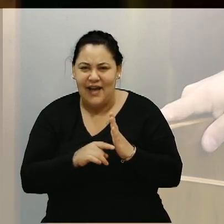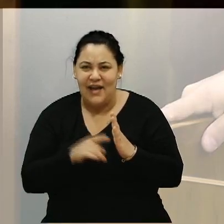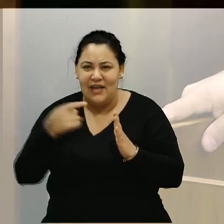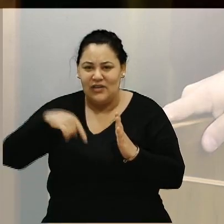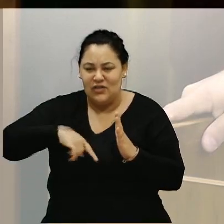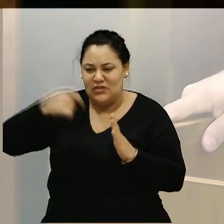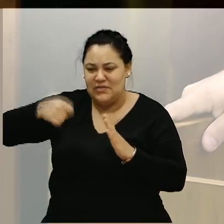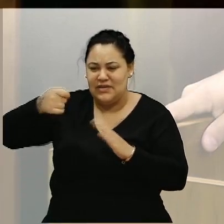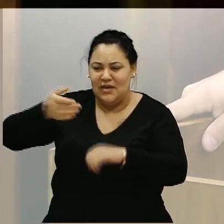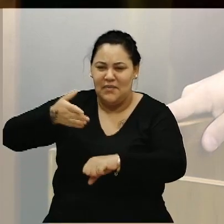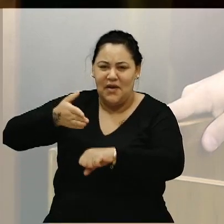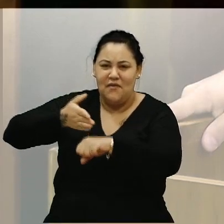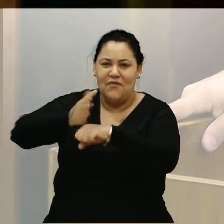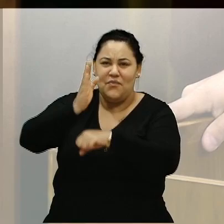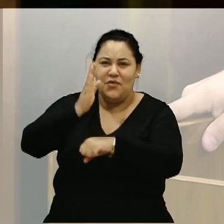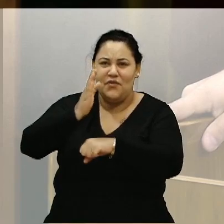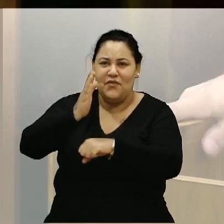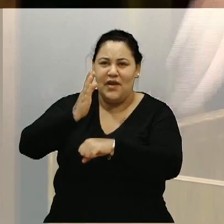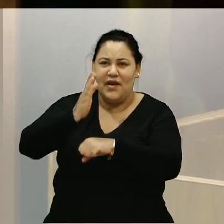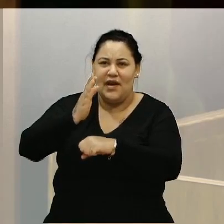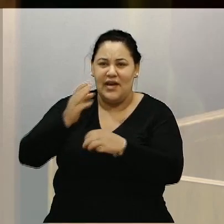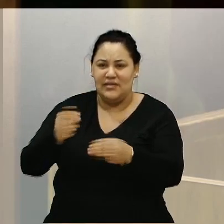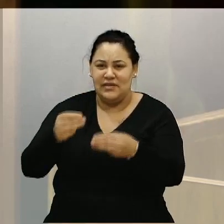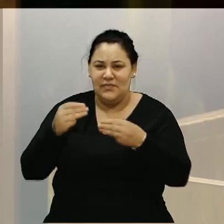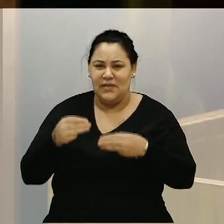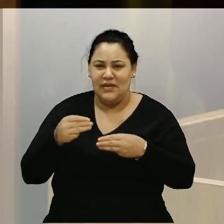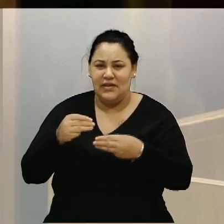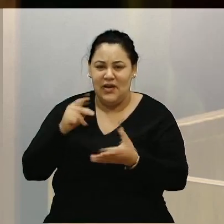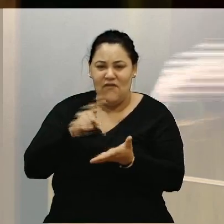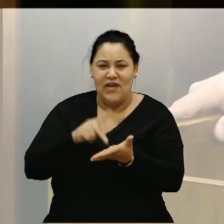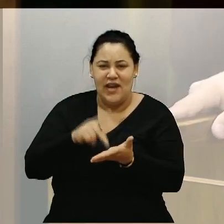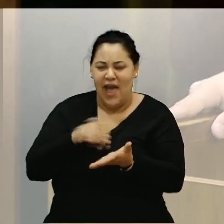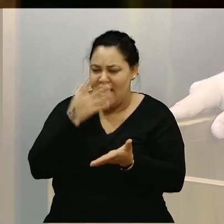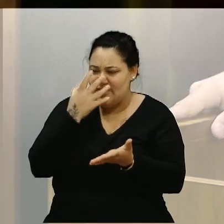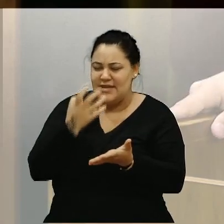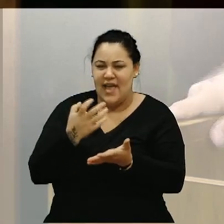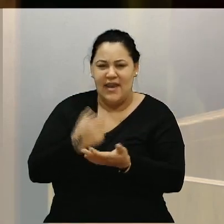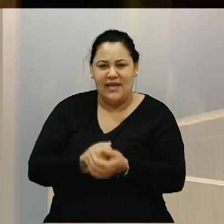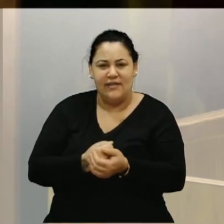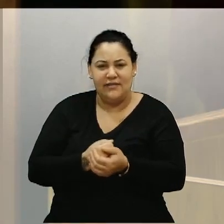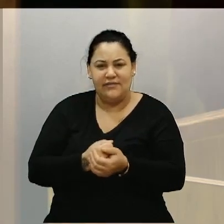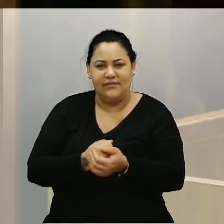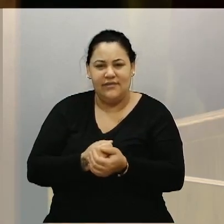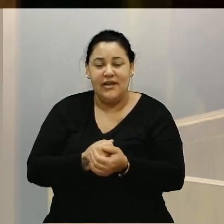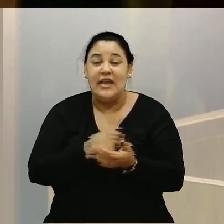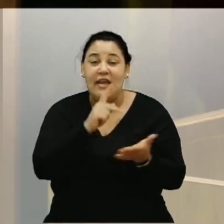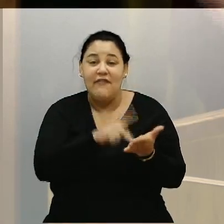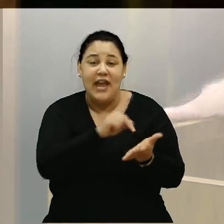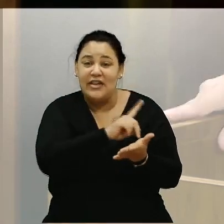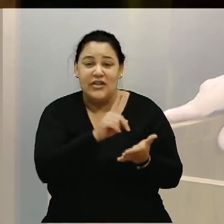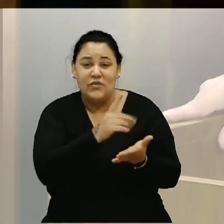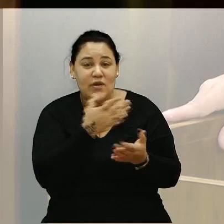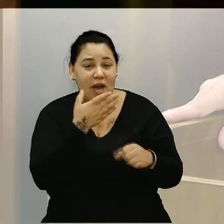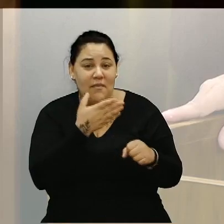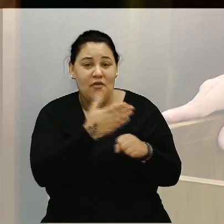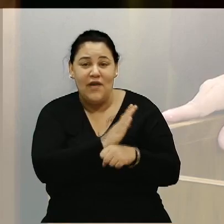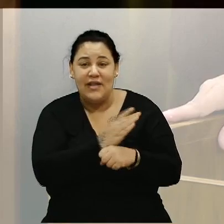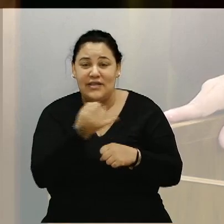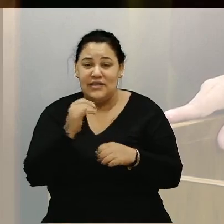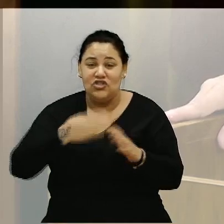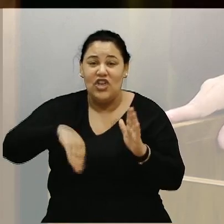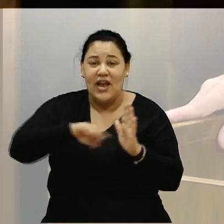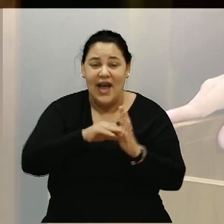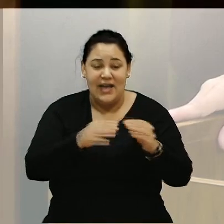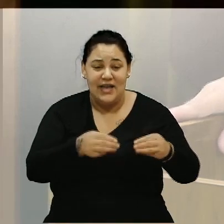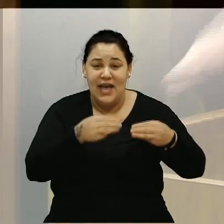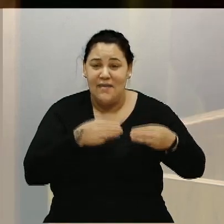essa emenda com a celeridade necessária. E ela não seria aprovada se essa emenda viesse à baila.